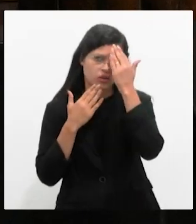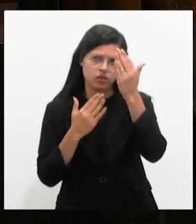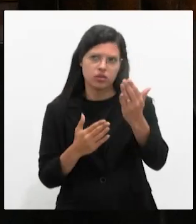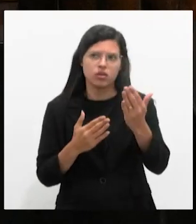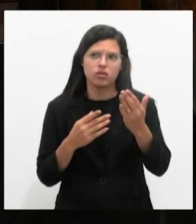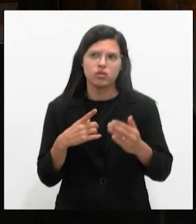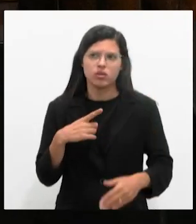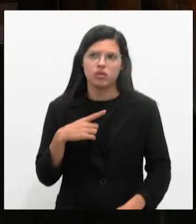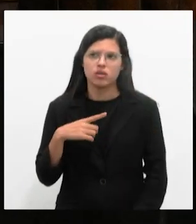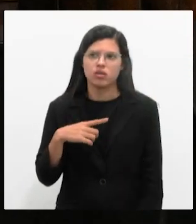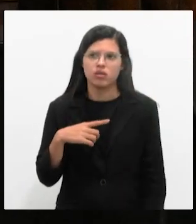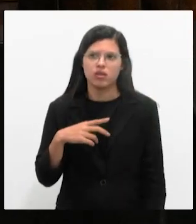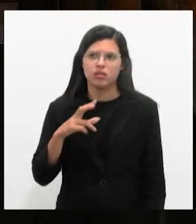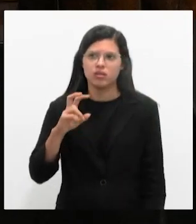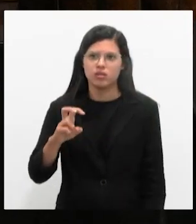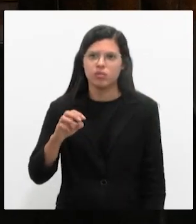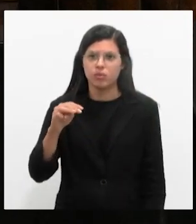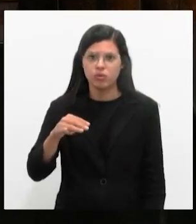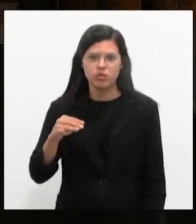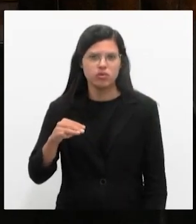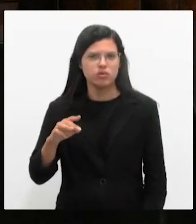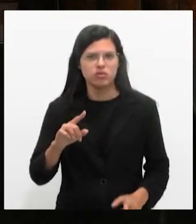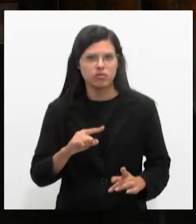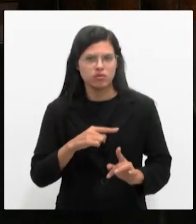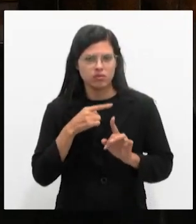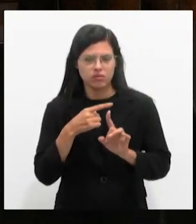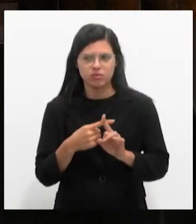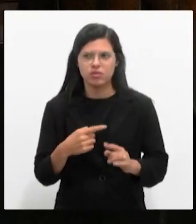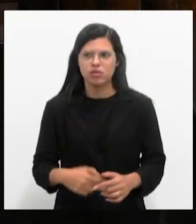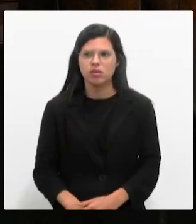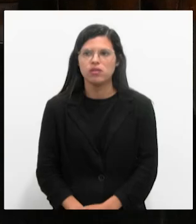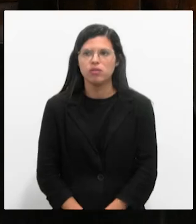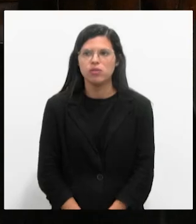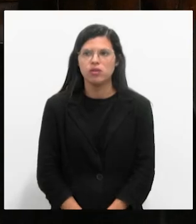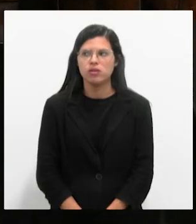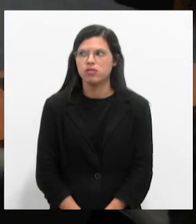me dado 5 minutos a mais.